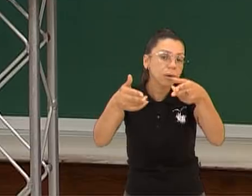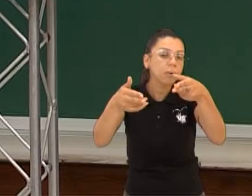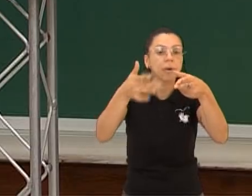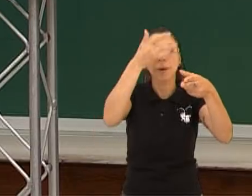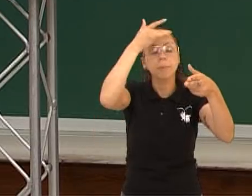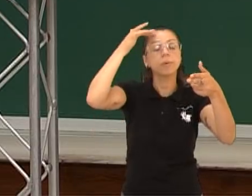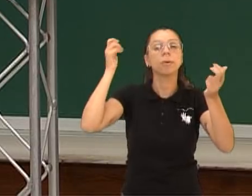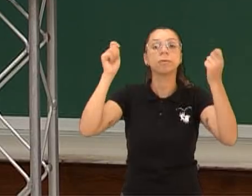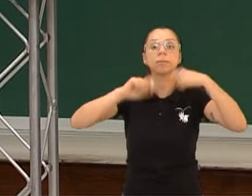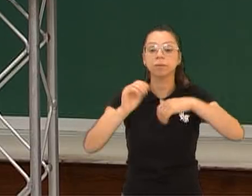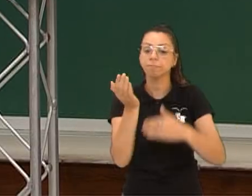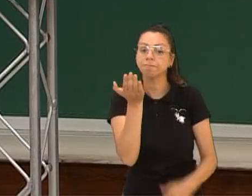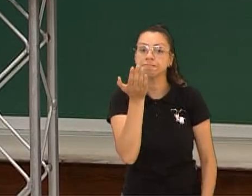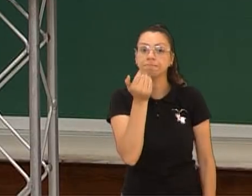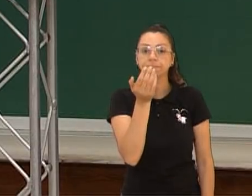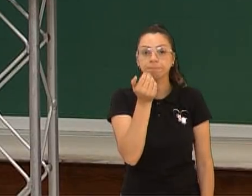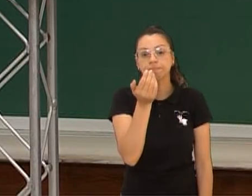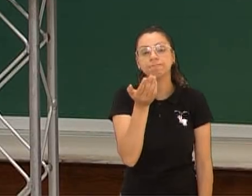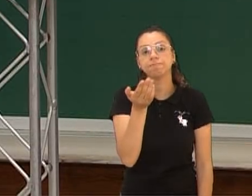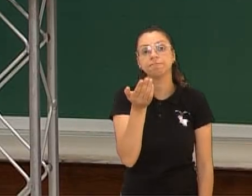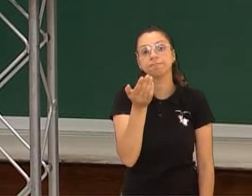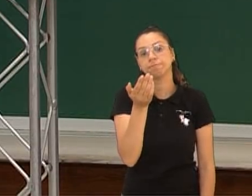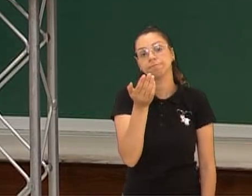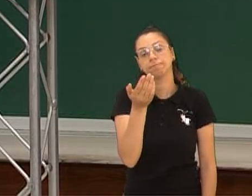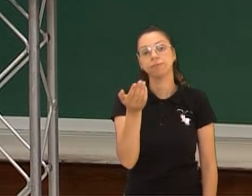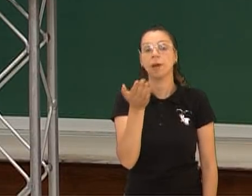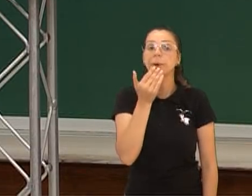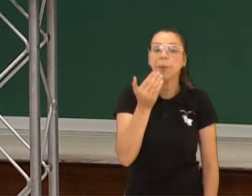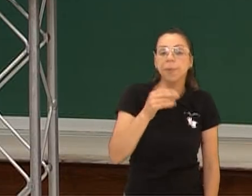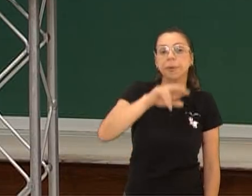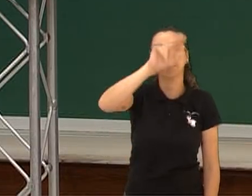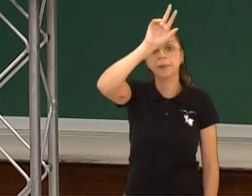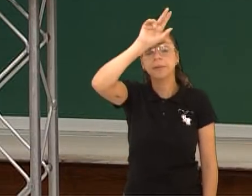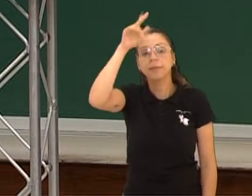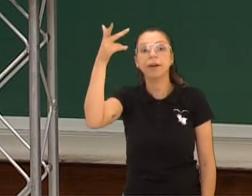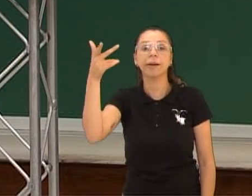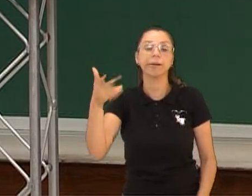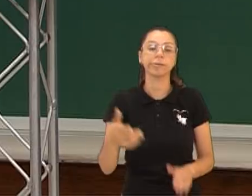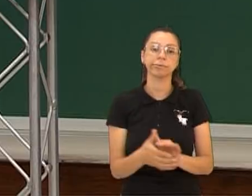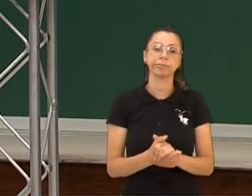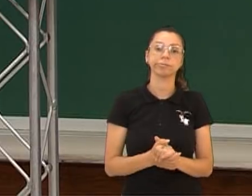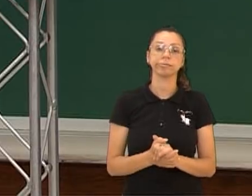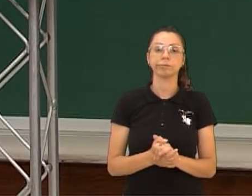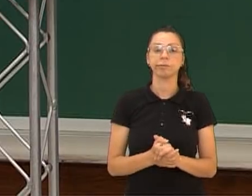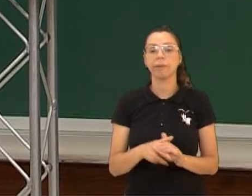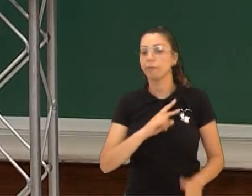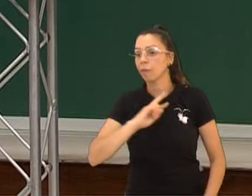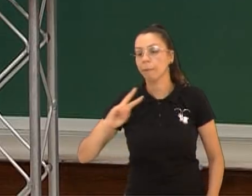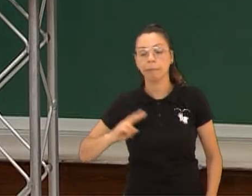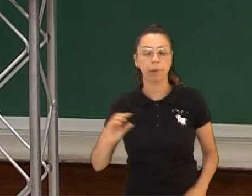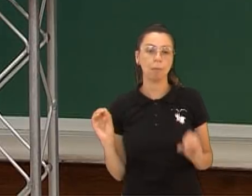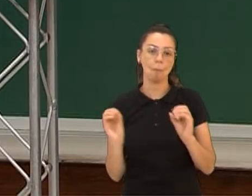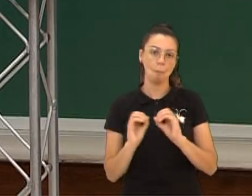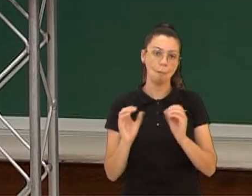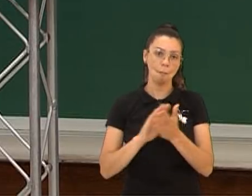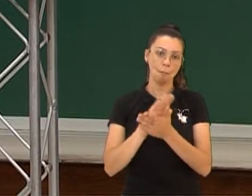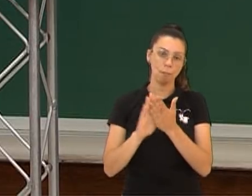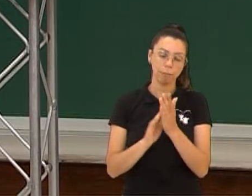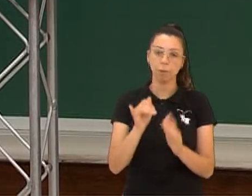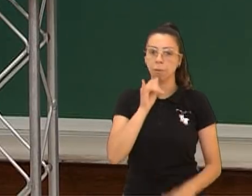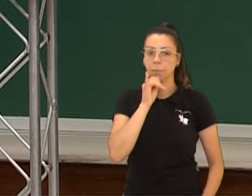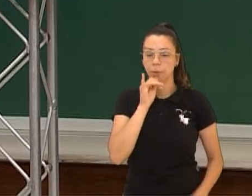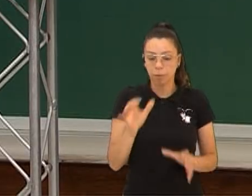pessoas têm que se alimentar têm que consumir alimentos que não têm muito valor nutricional, né, do tipo o